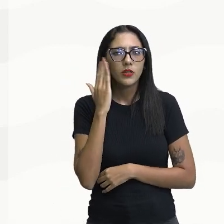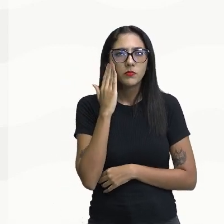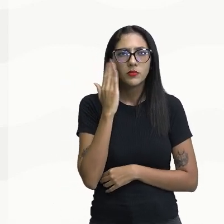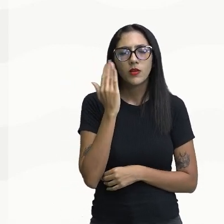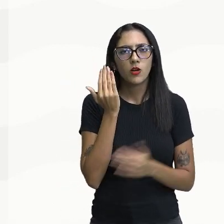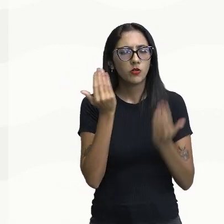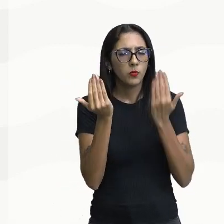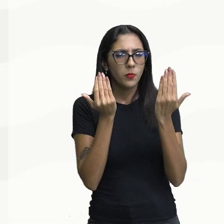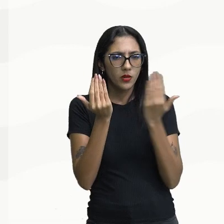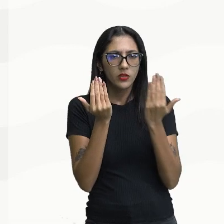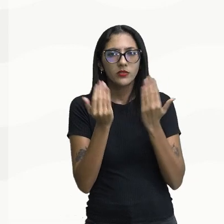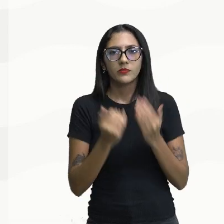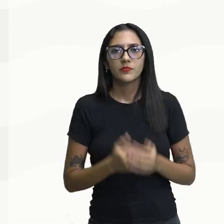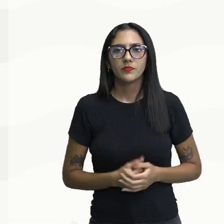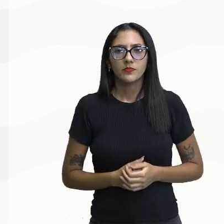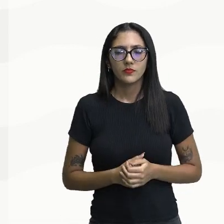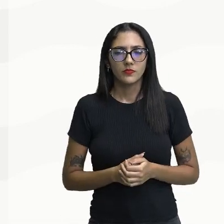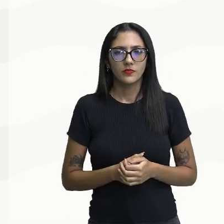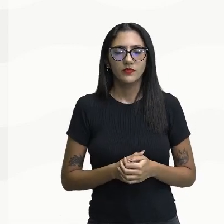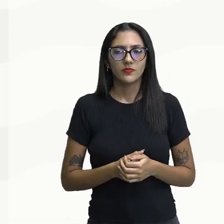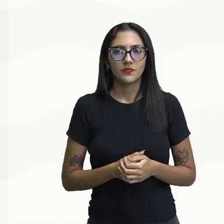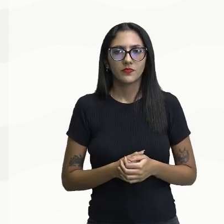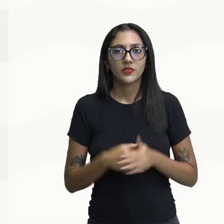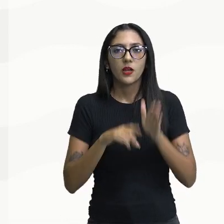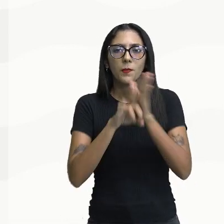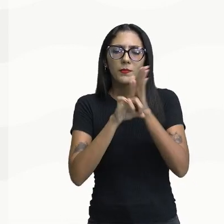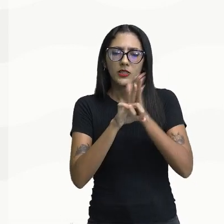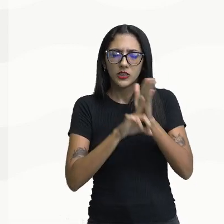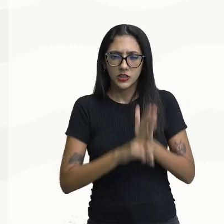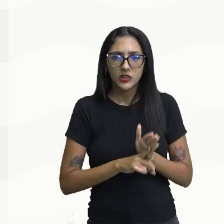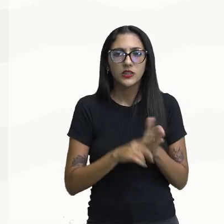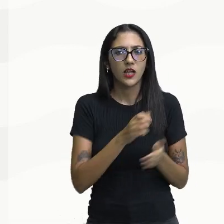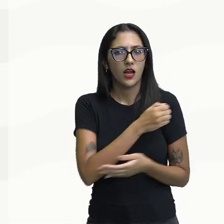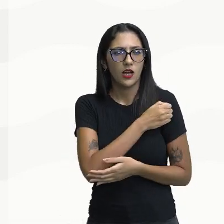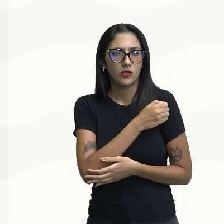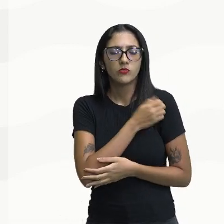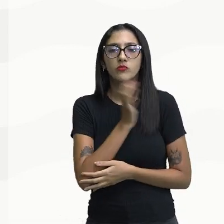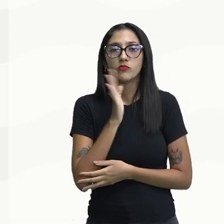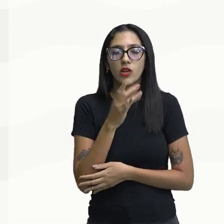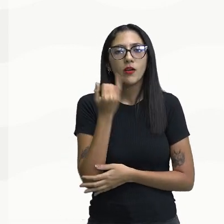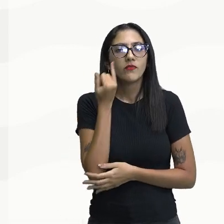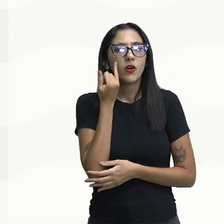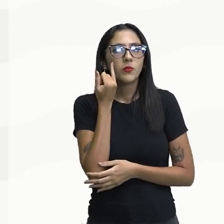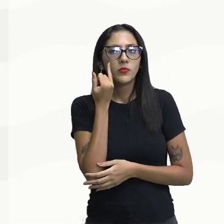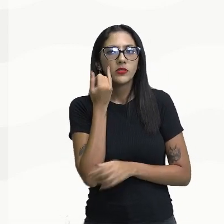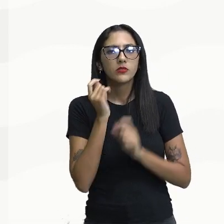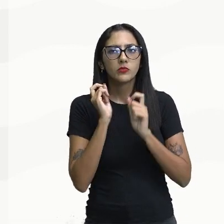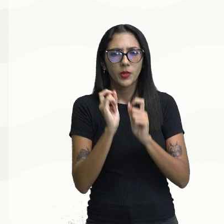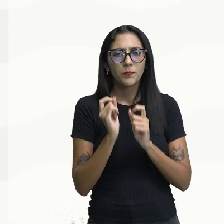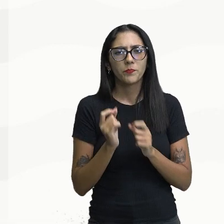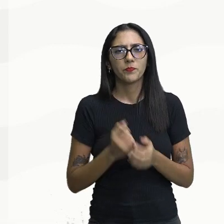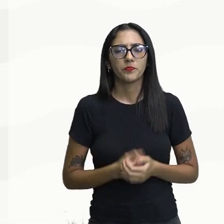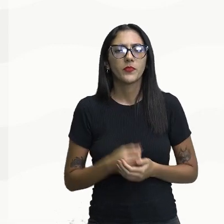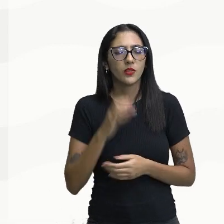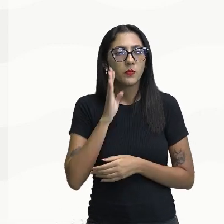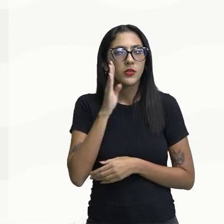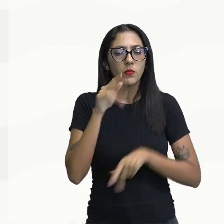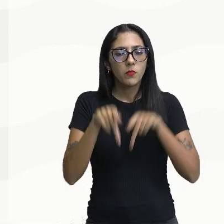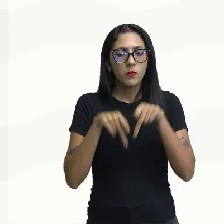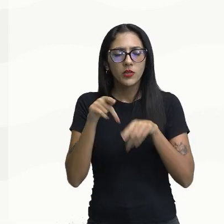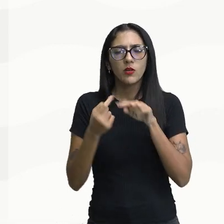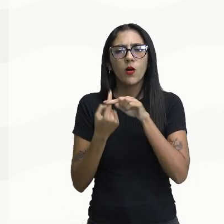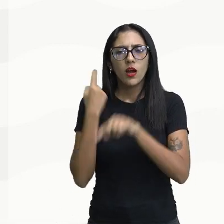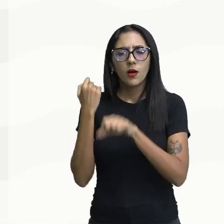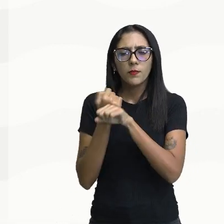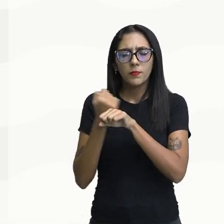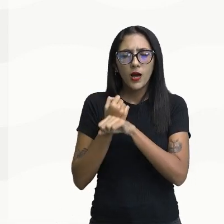tá? As pesquisas aí que os alunos elaboraram já mostram que as pessoas, principalmente os mais antigos, têm percebido